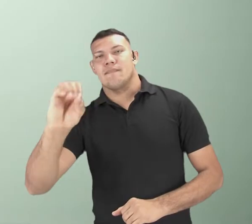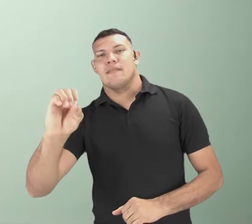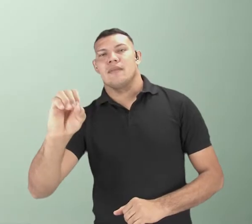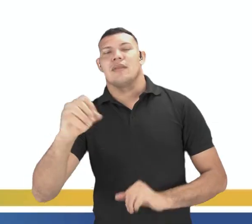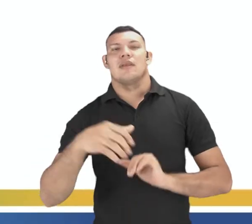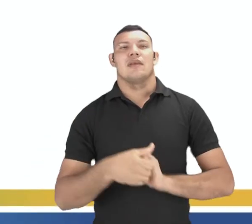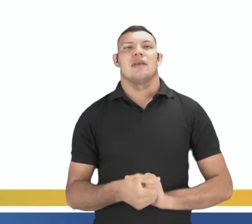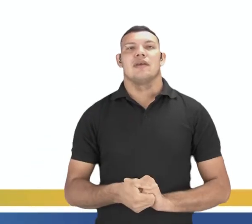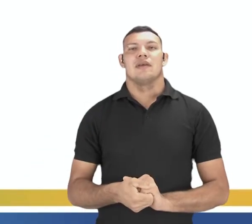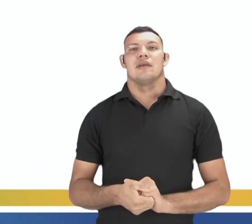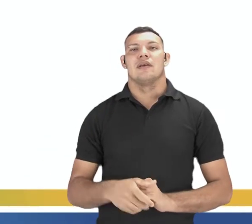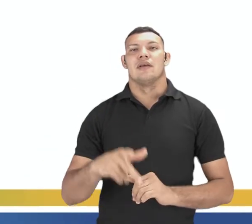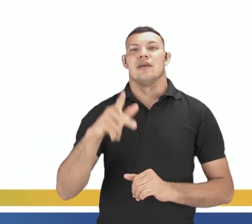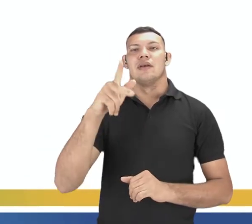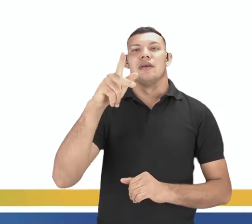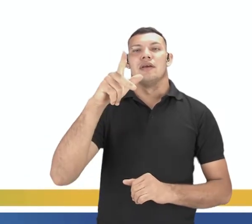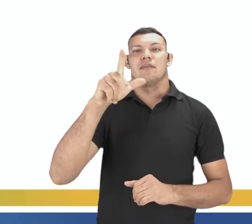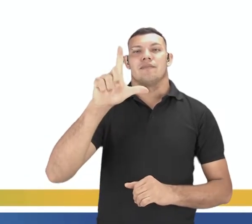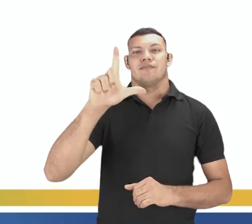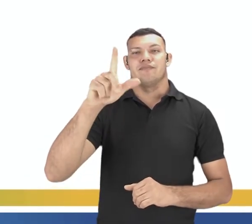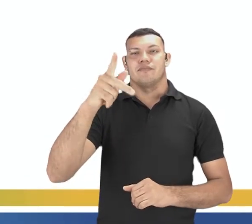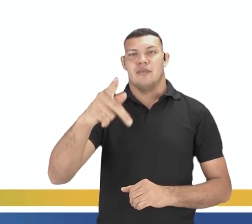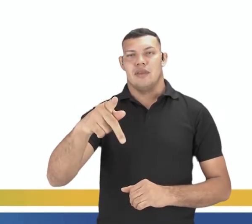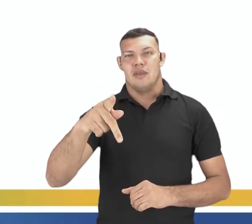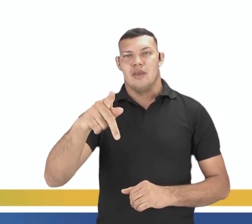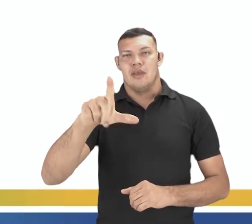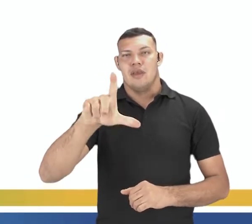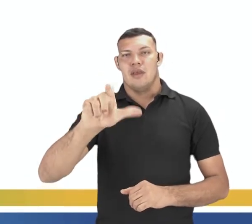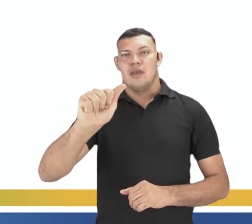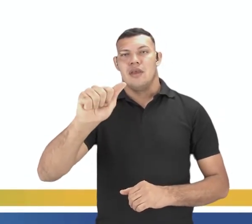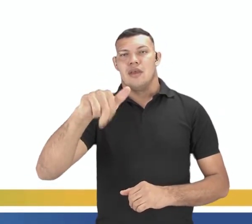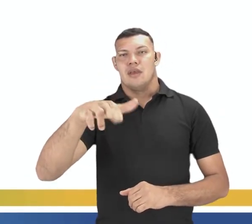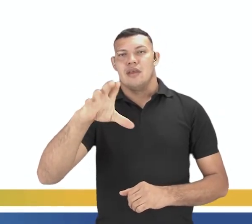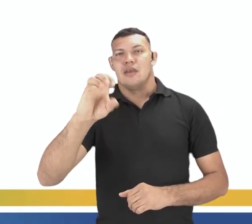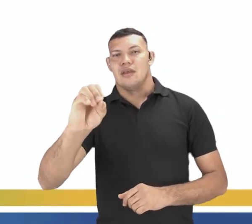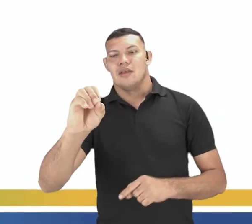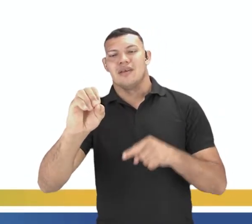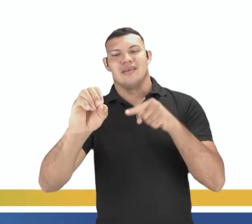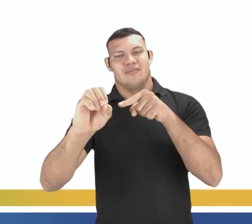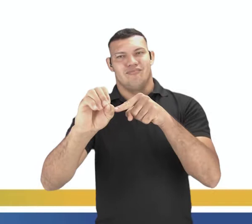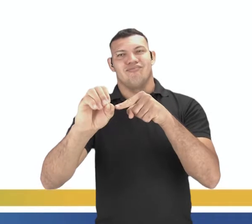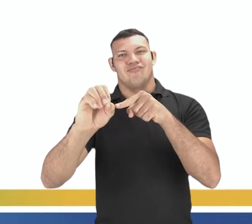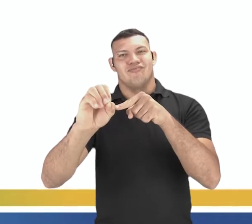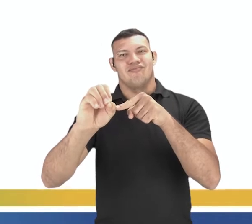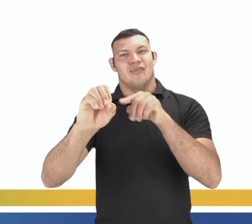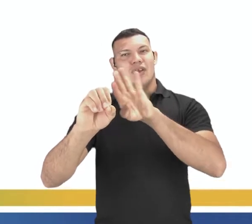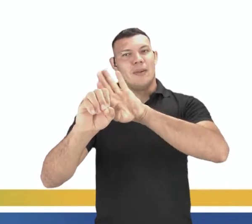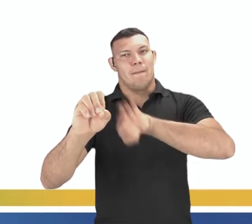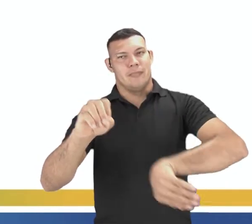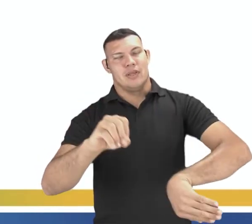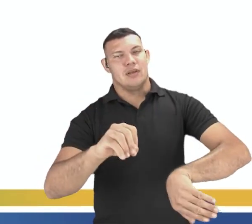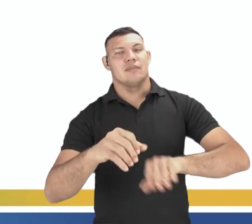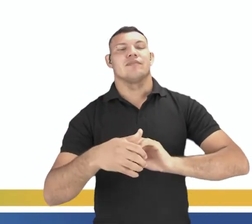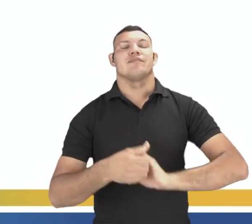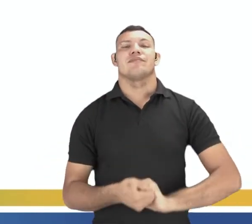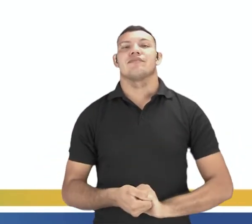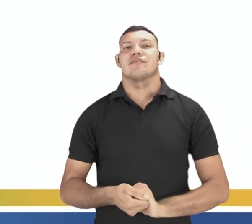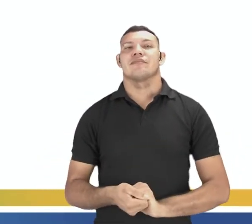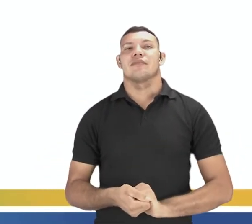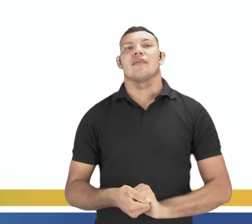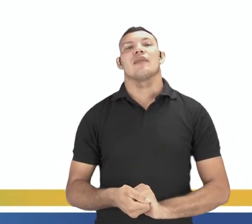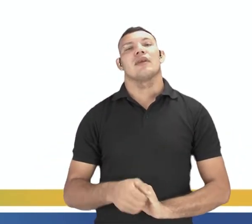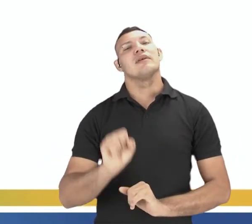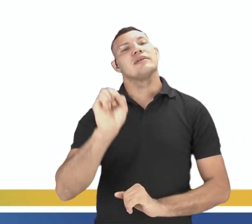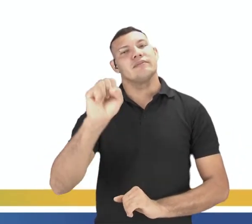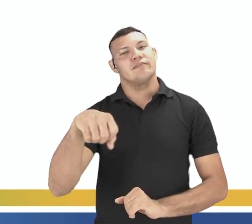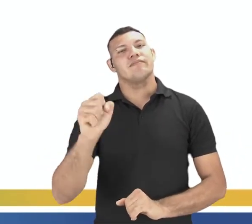Plano, nós temos a perca da vogal O, né? Porque nós temos alto. Então, nós perdemos ali